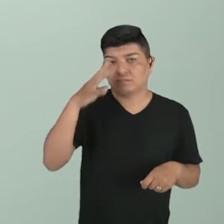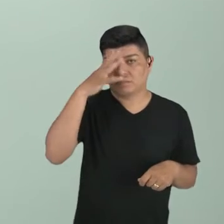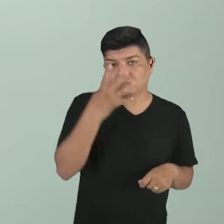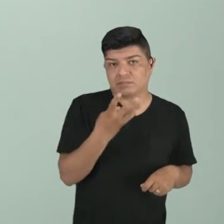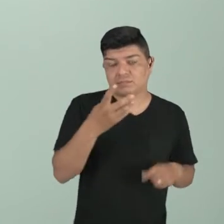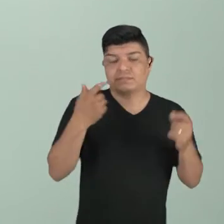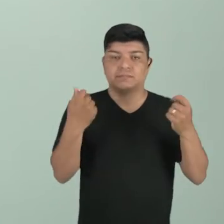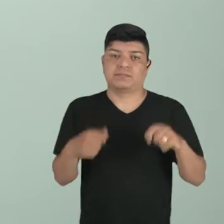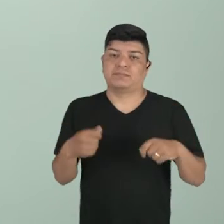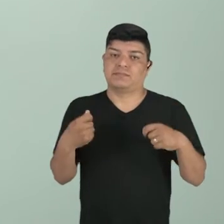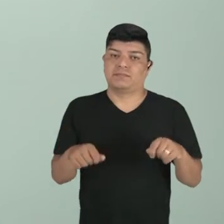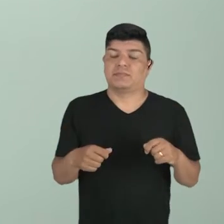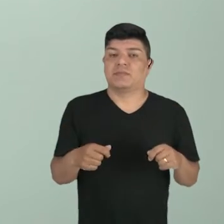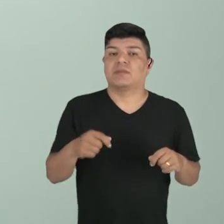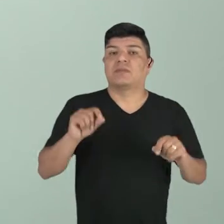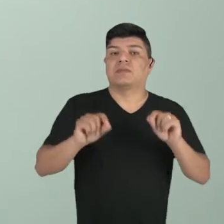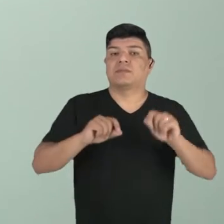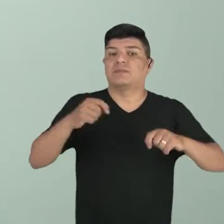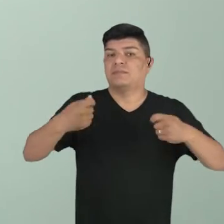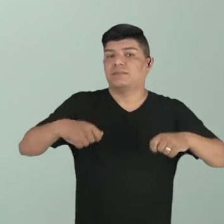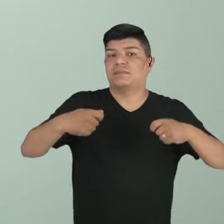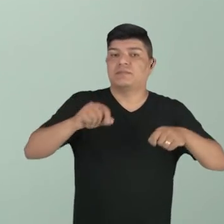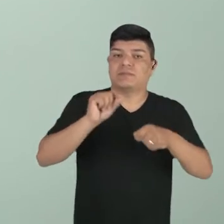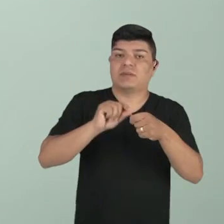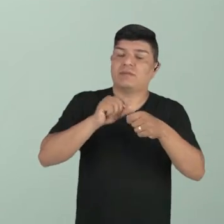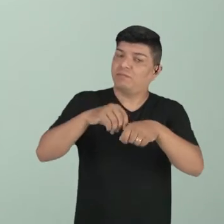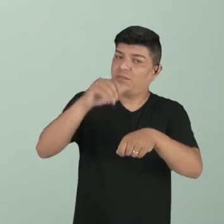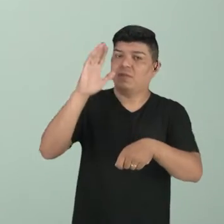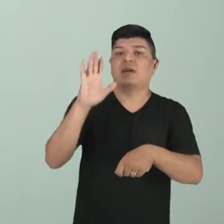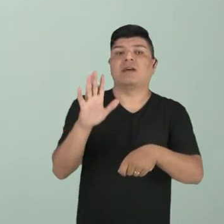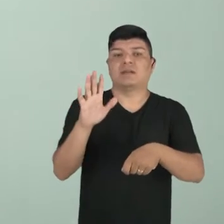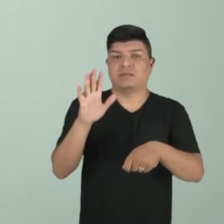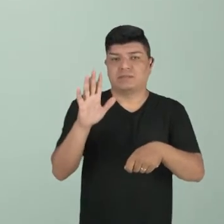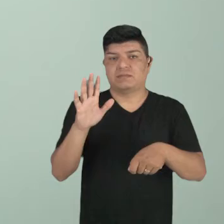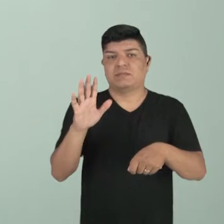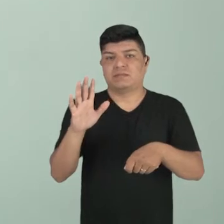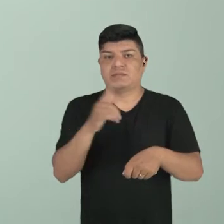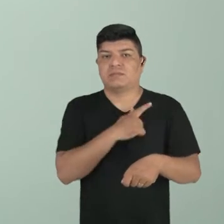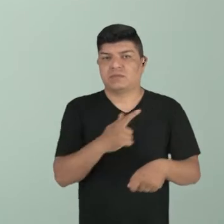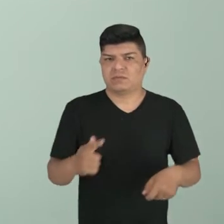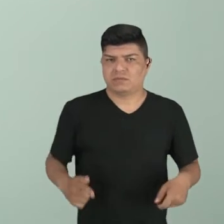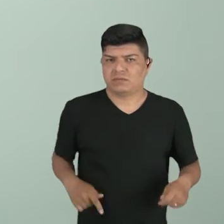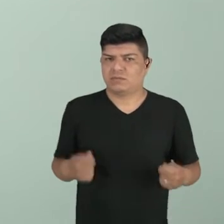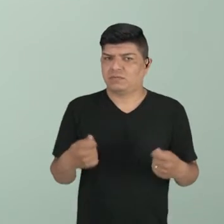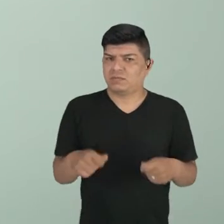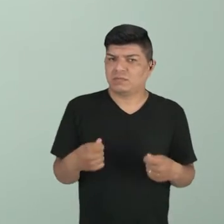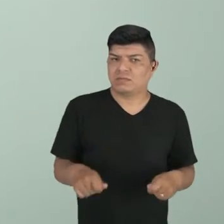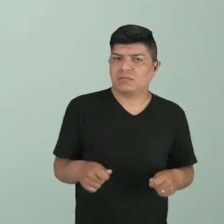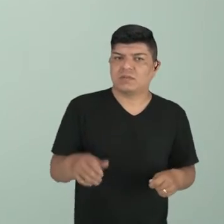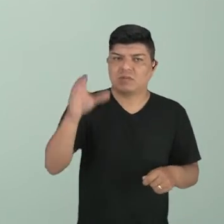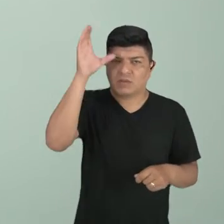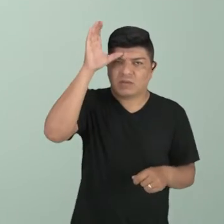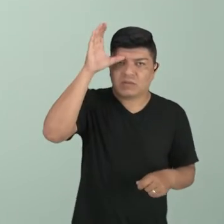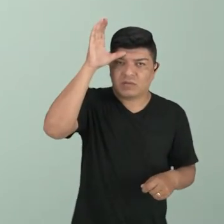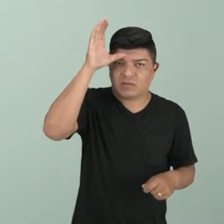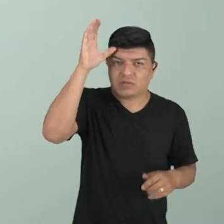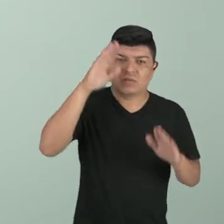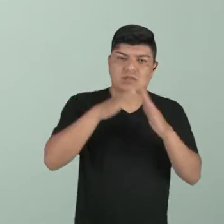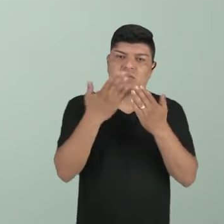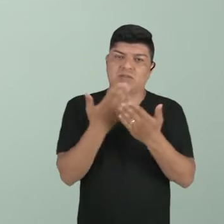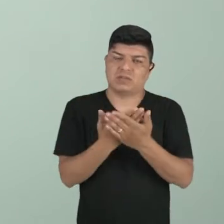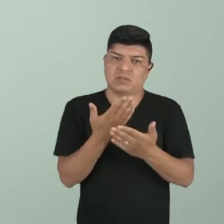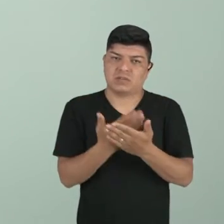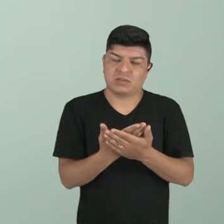você precisa dizer o que precisa ser feito mais. Os governantes precisam conscientizar, as escolas